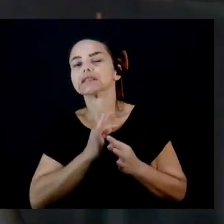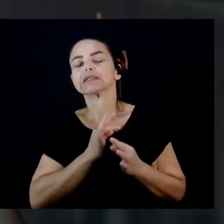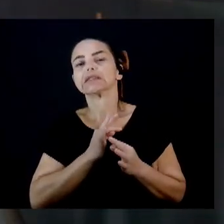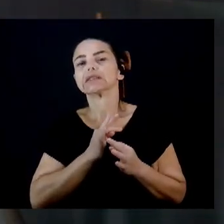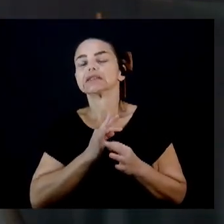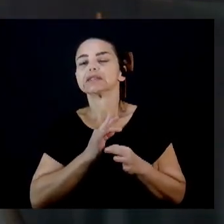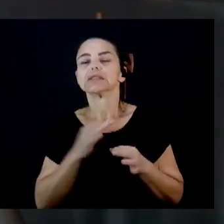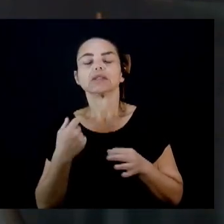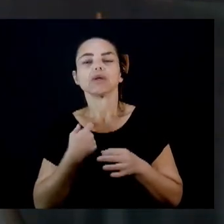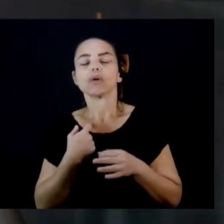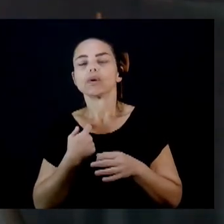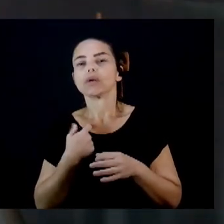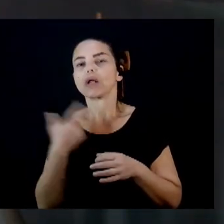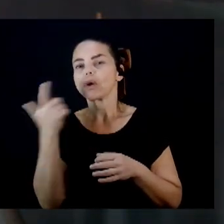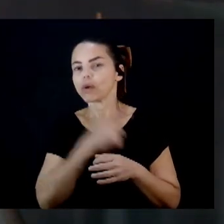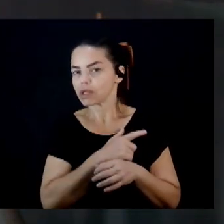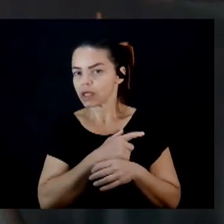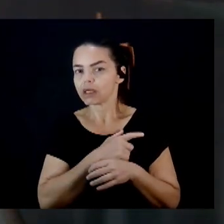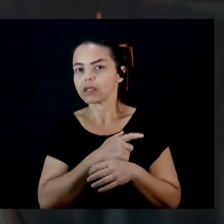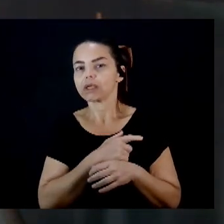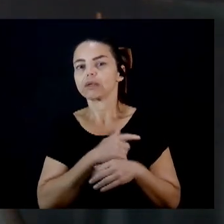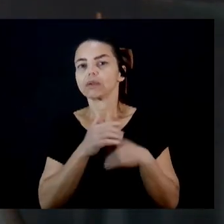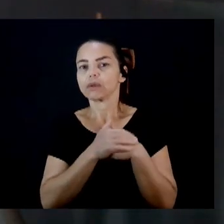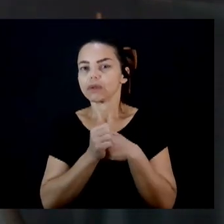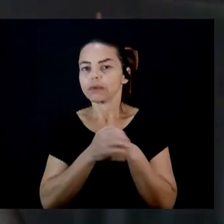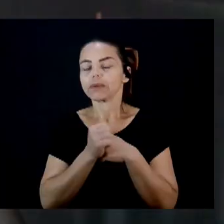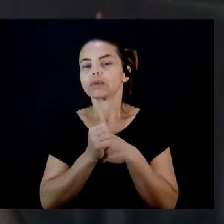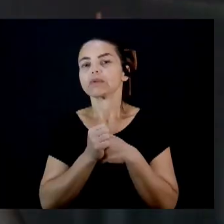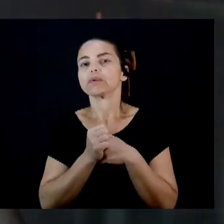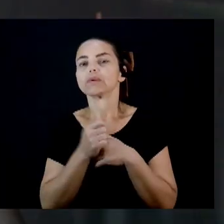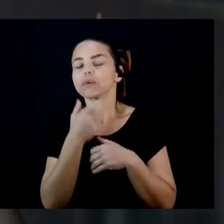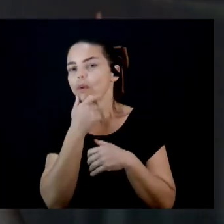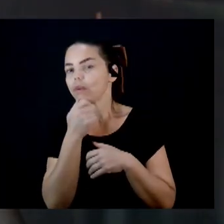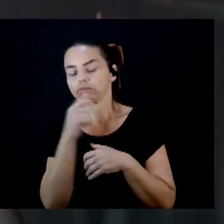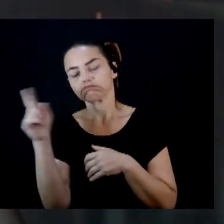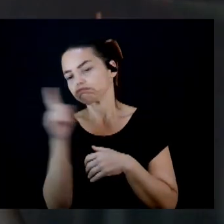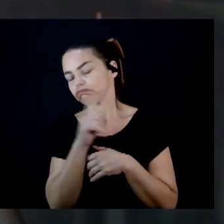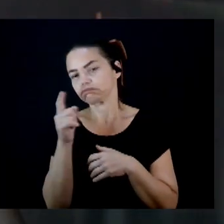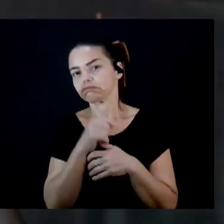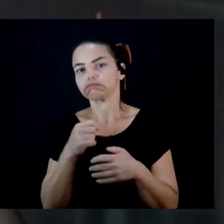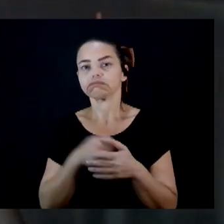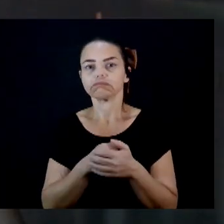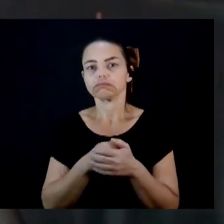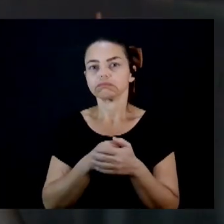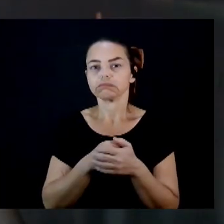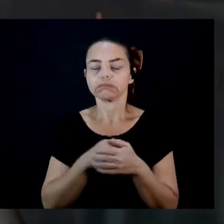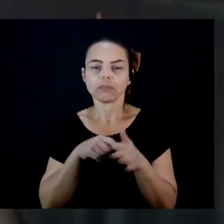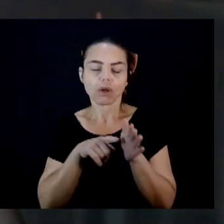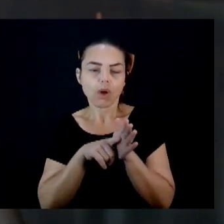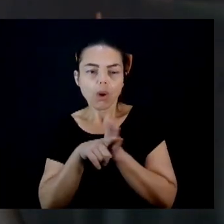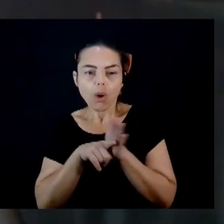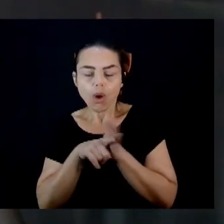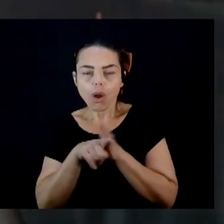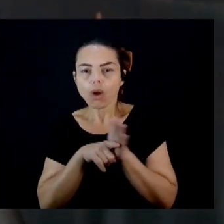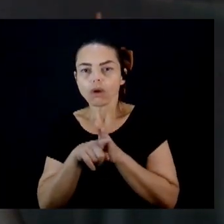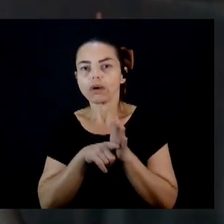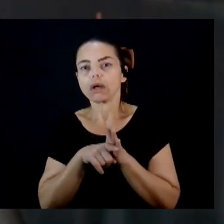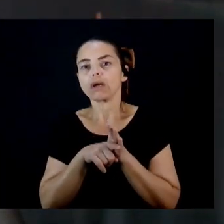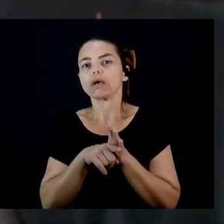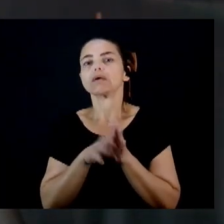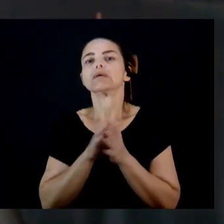fora do âmbito do carinho, do cuidado. E para o homem não, né? Veio aí um explorar muito alto em relação à